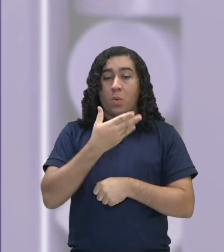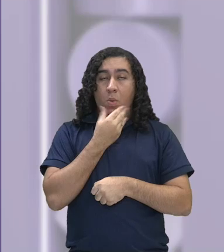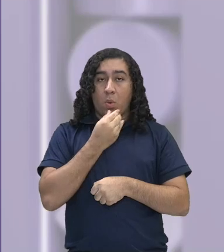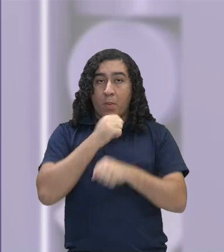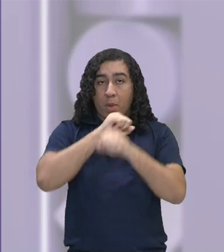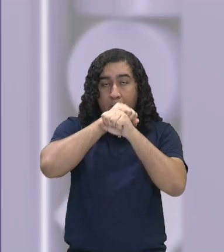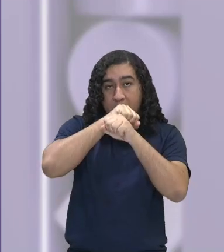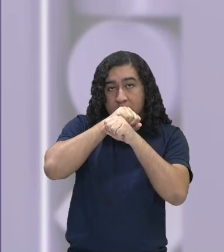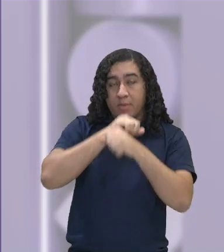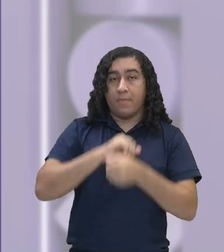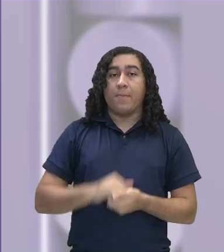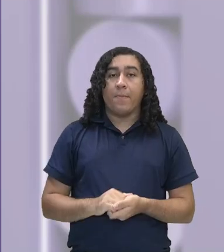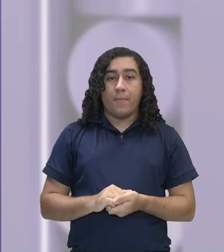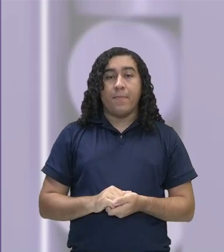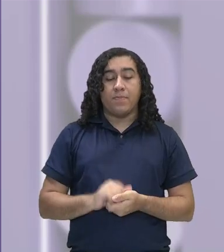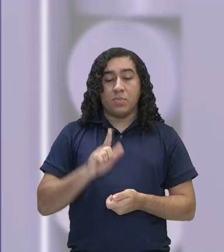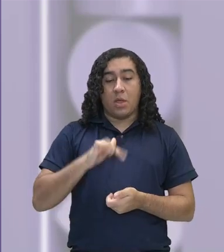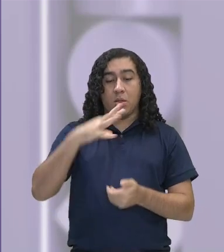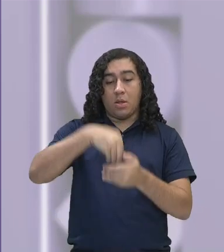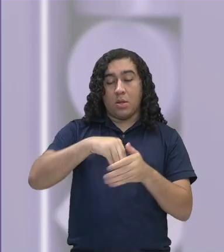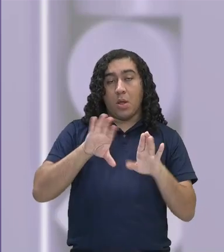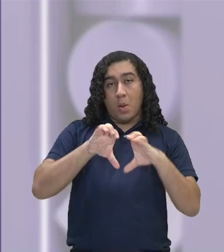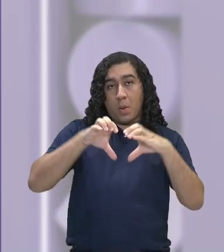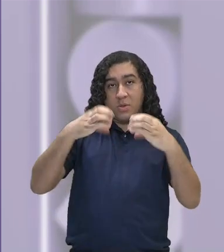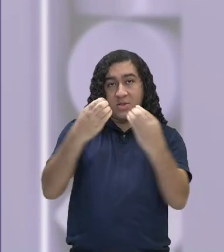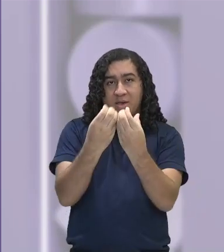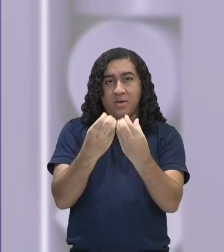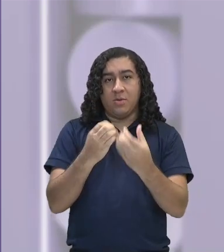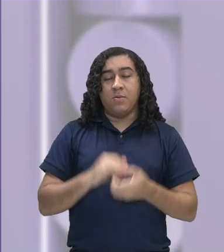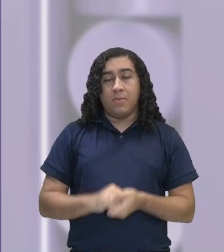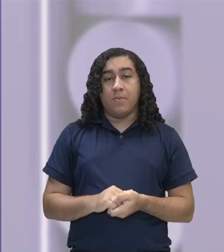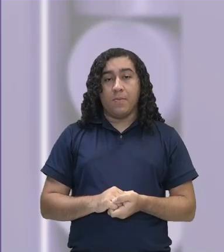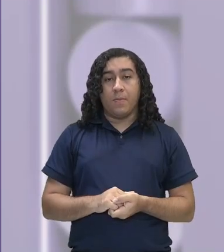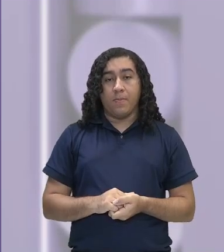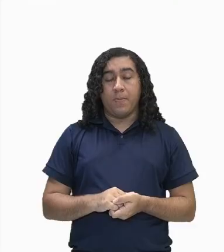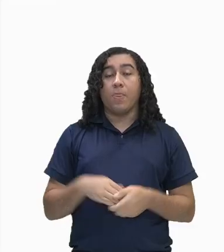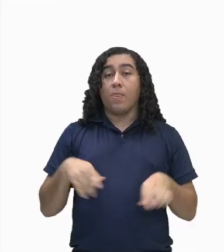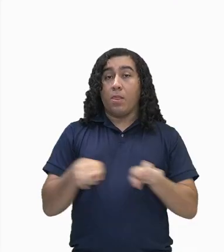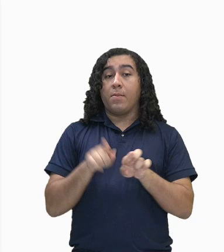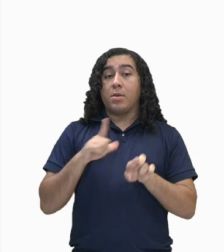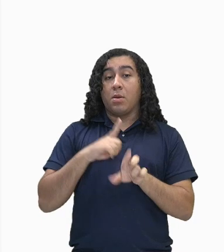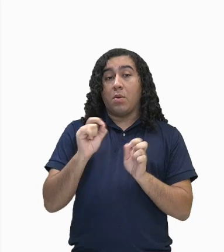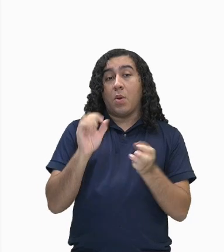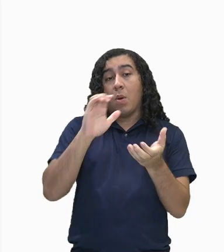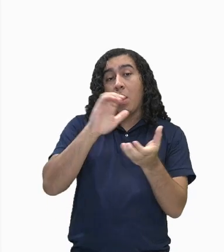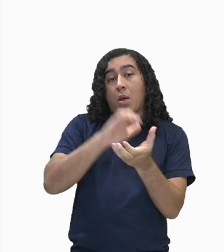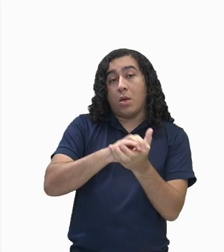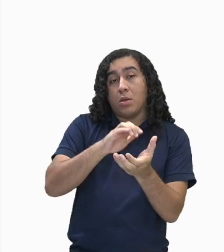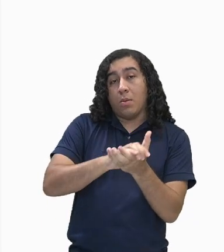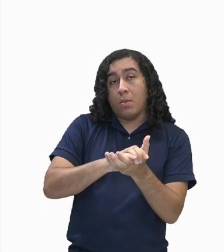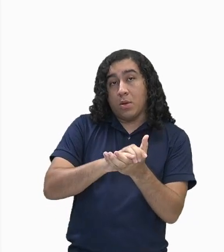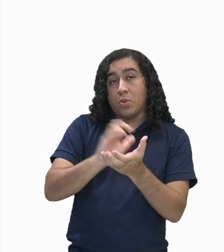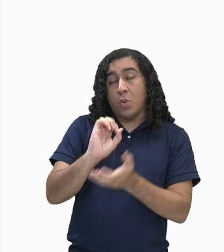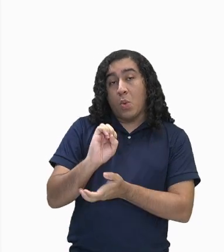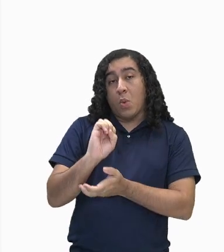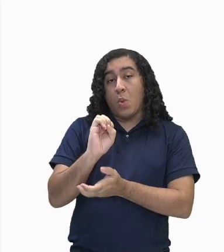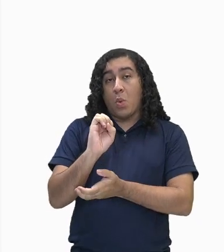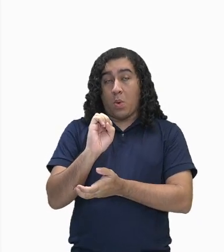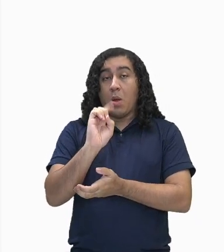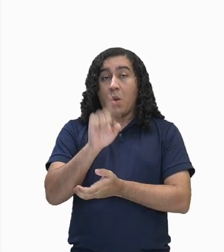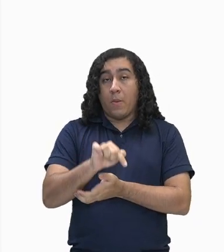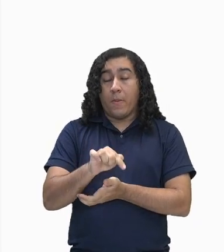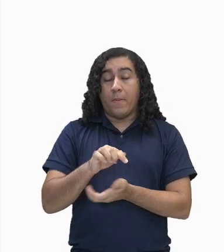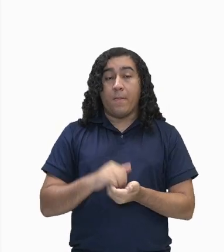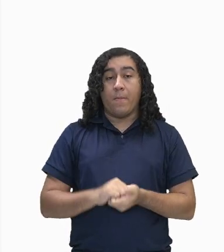naquela comunidade. E por fim nós temos também o casamento ou o matrimônio, que